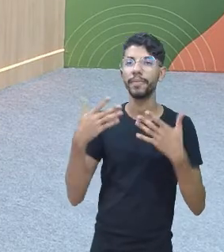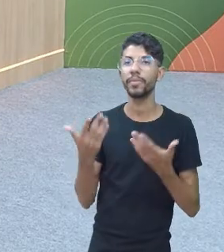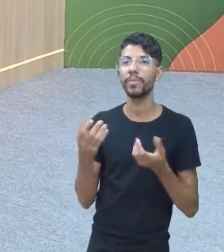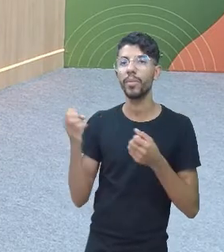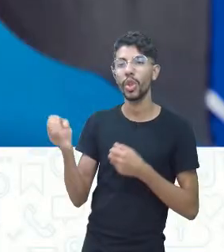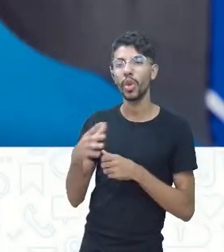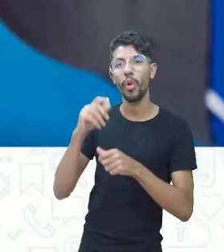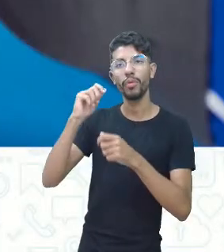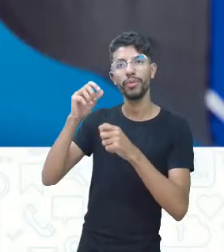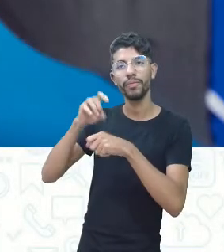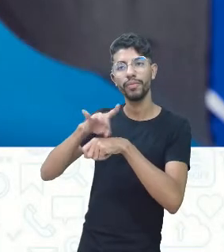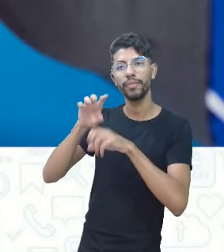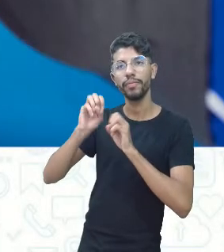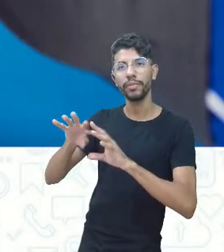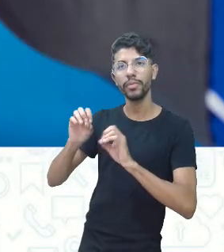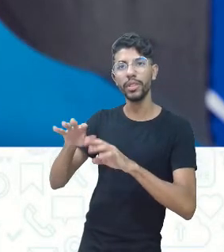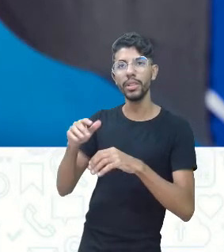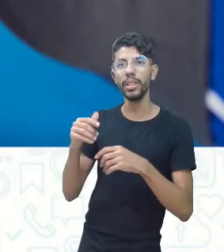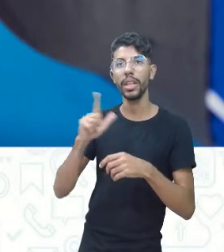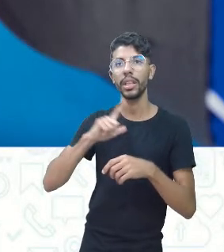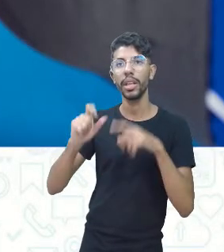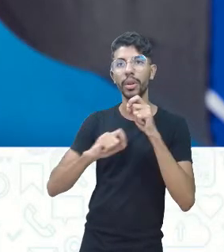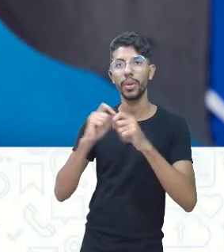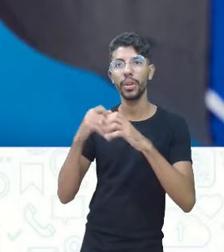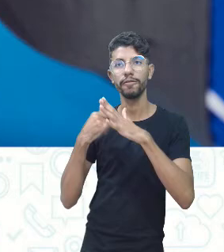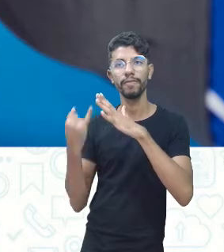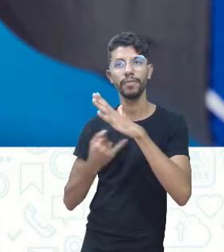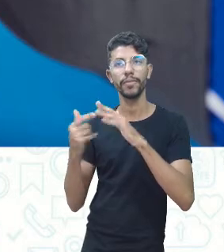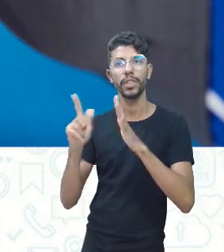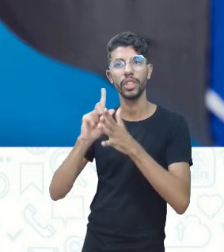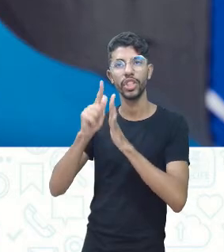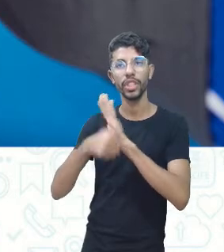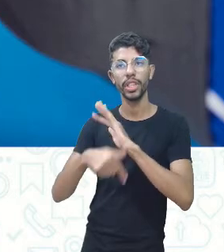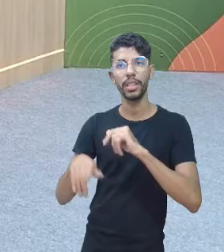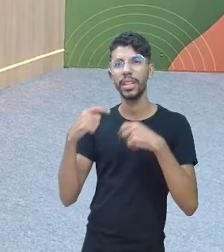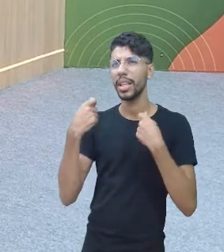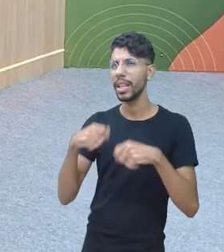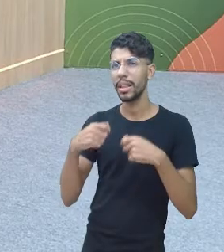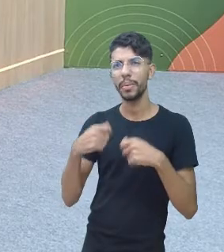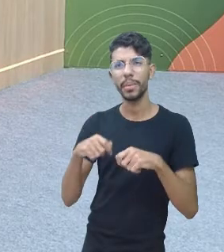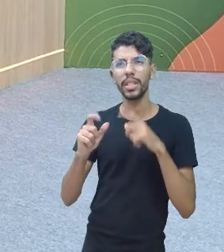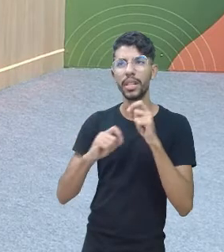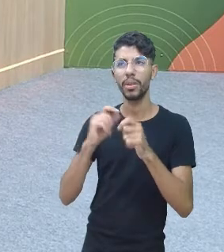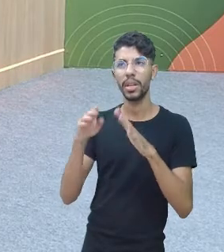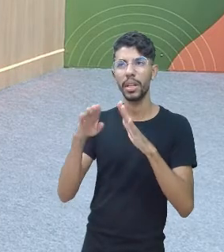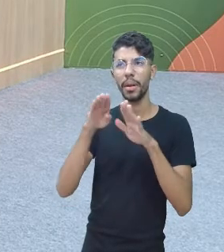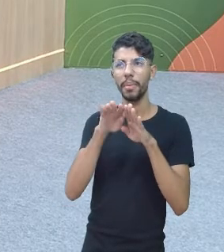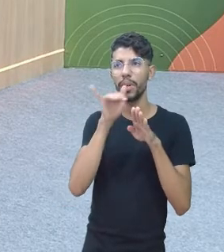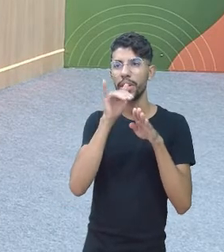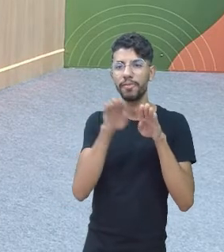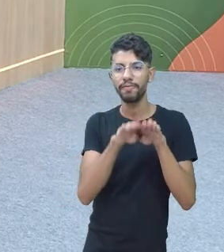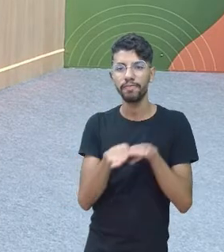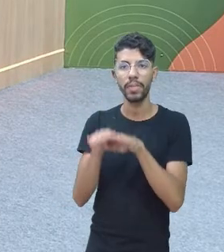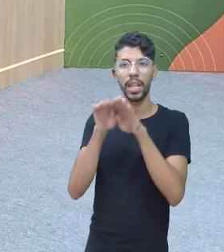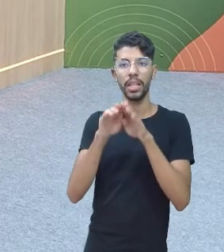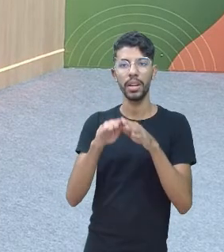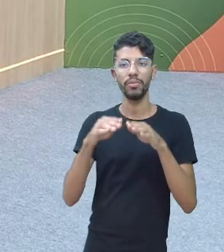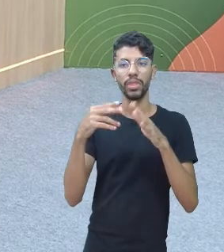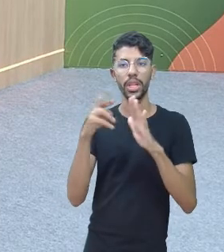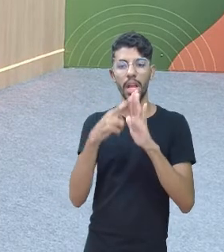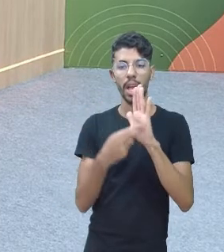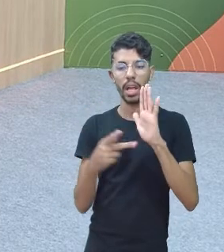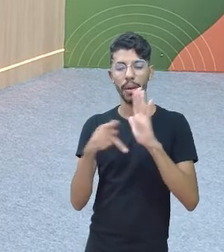não preciso de uma linguagem tão arraigada em padrões e padrões de norma da língua portuguesa